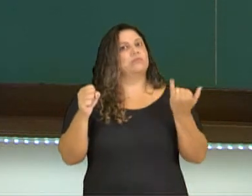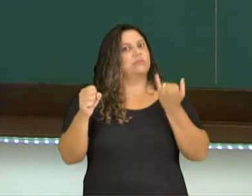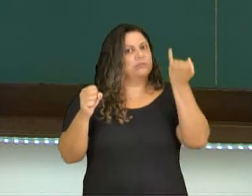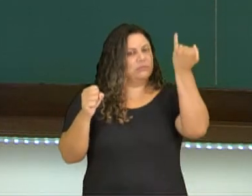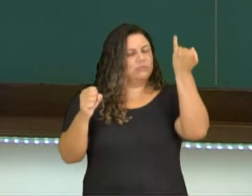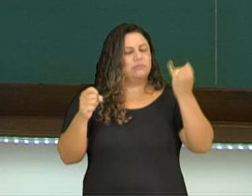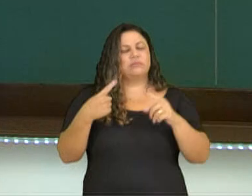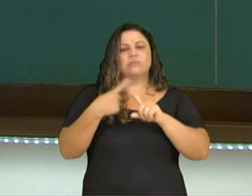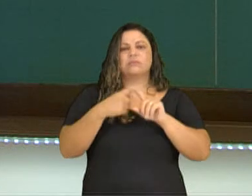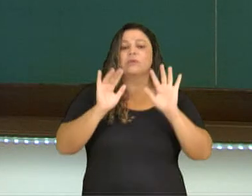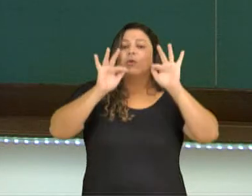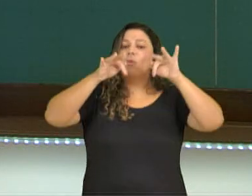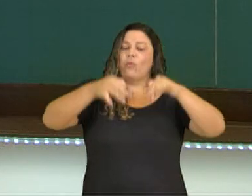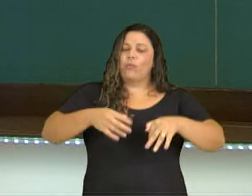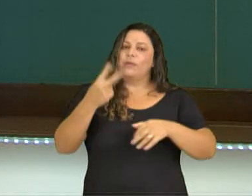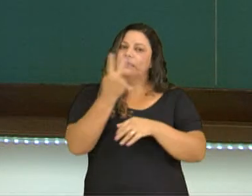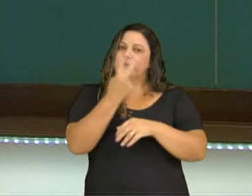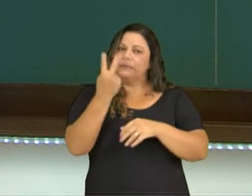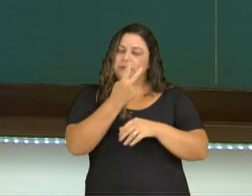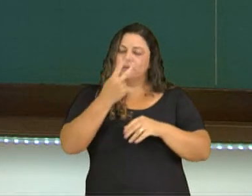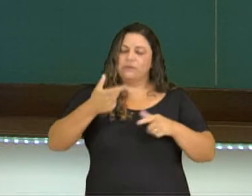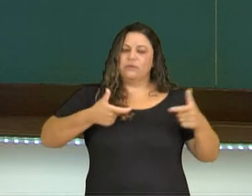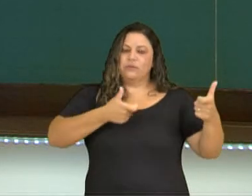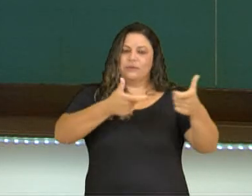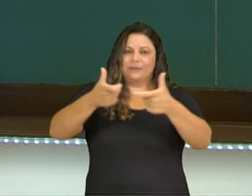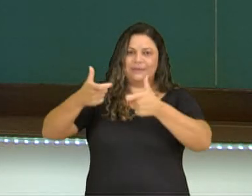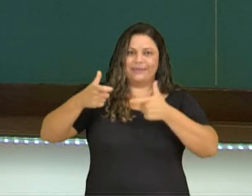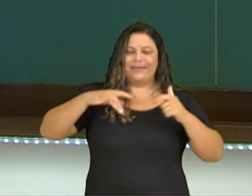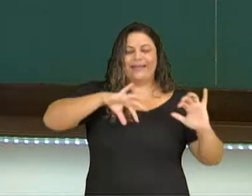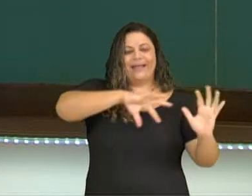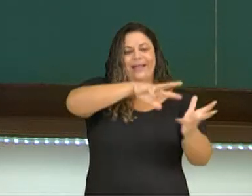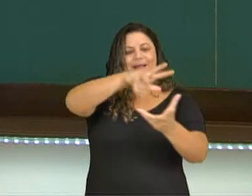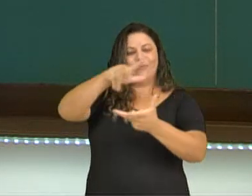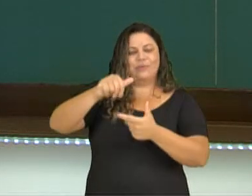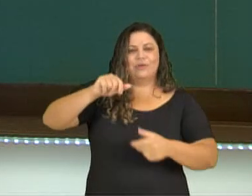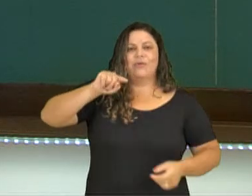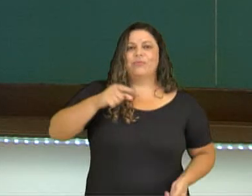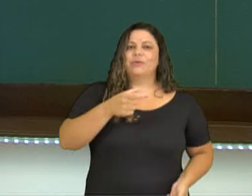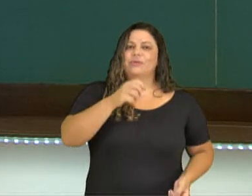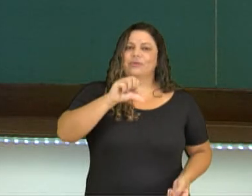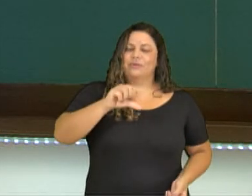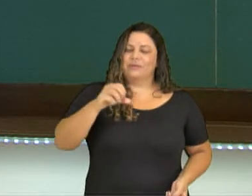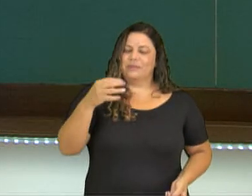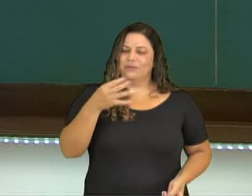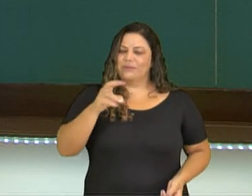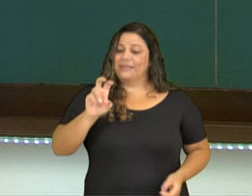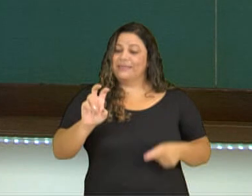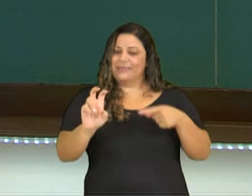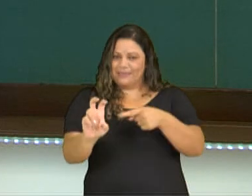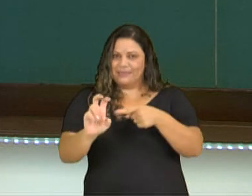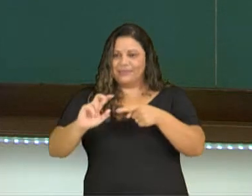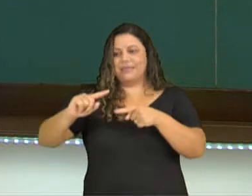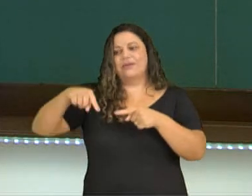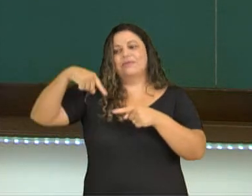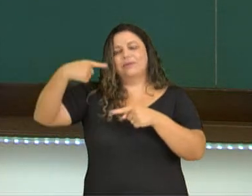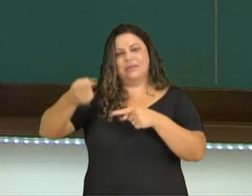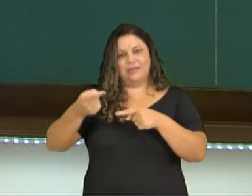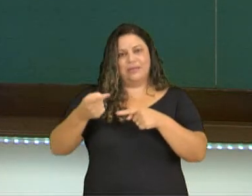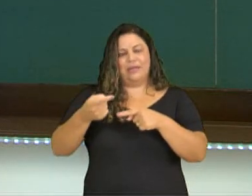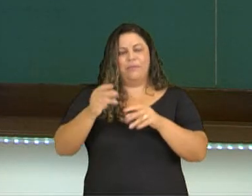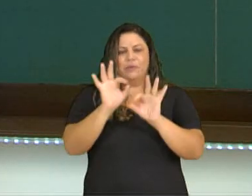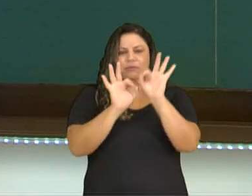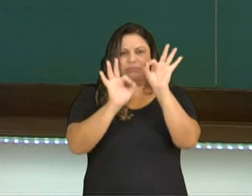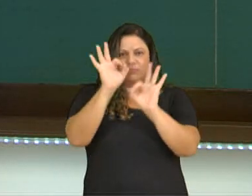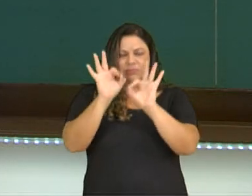Segunda Guerra Mundial foi por volta ali de 1945, né? E aí, na sequência, a gente tem a elaboração